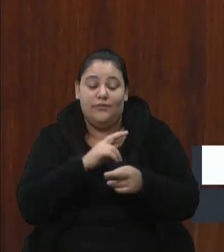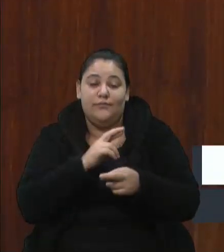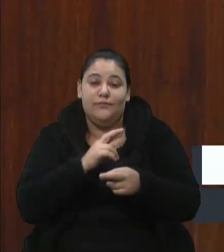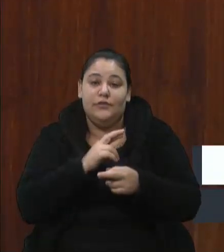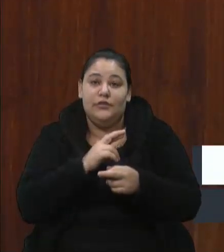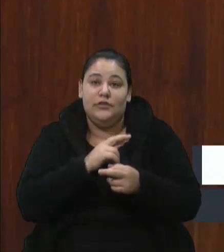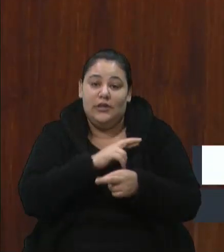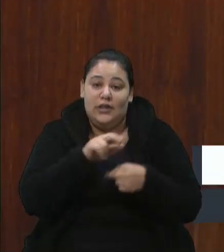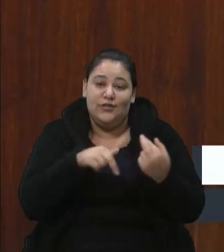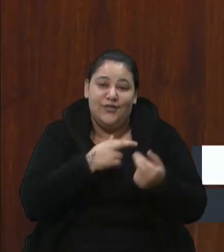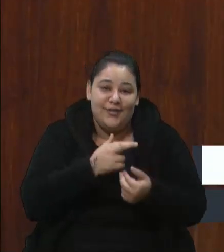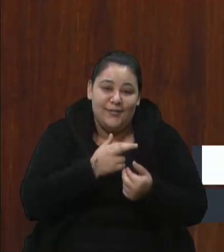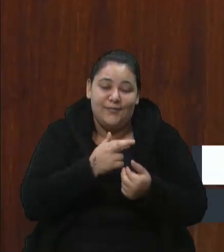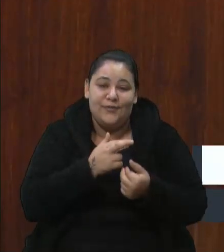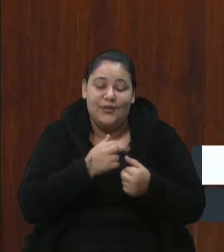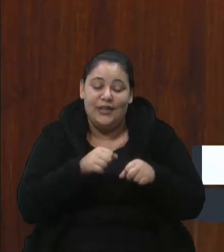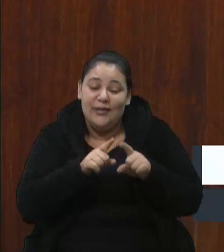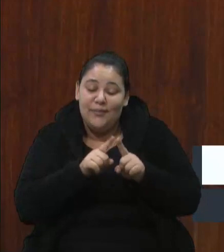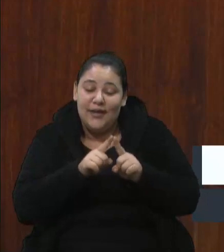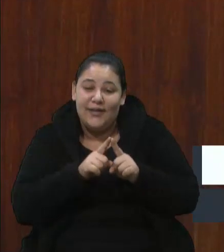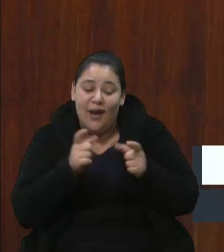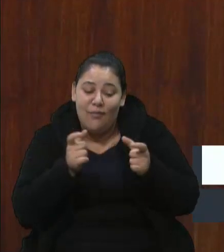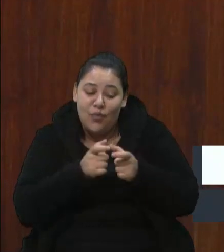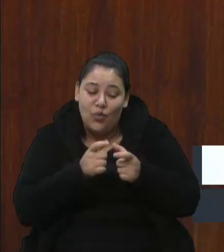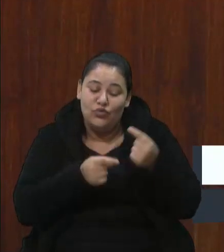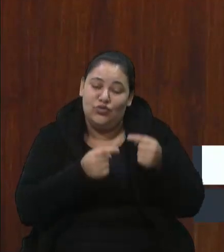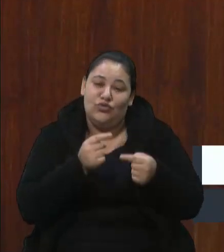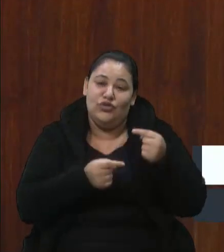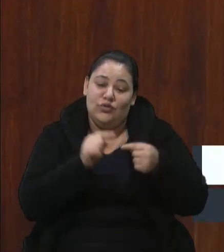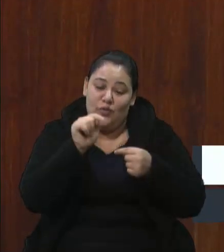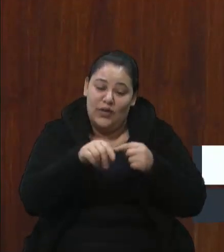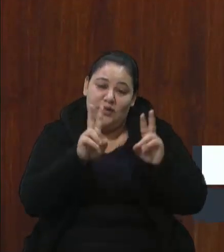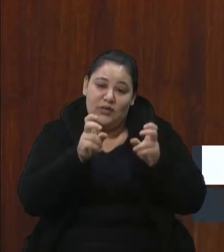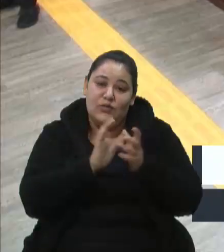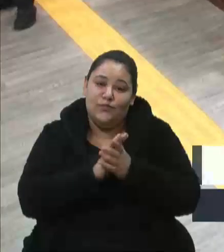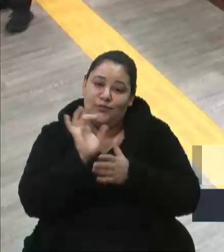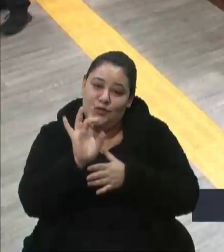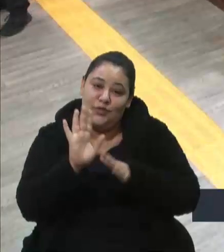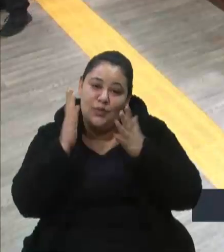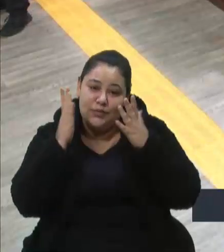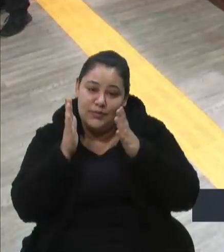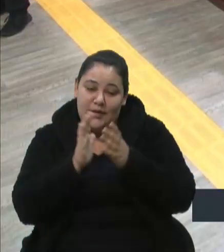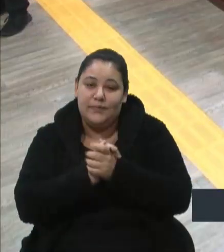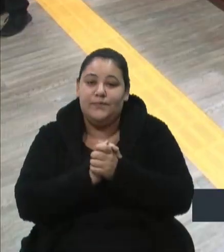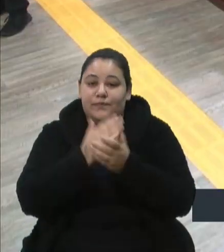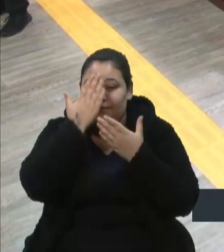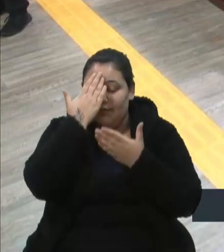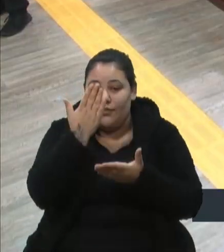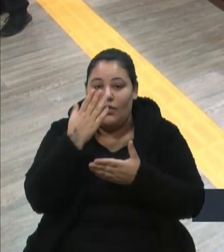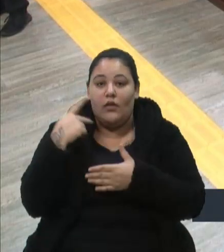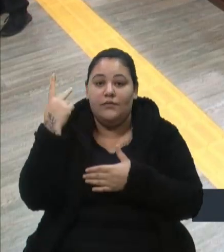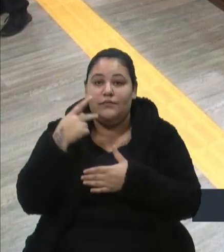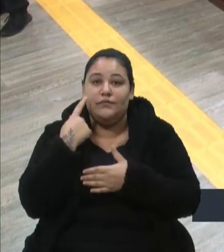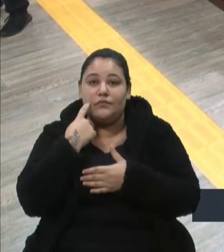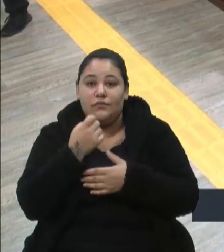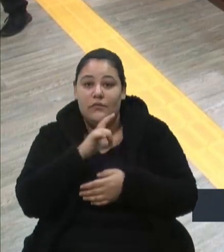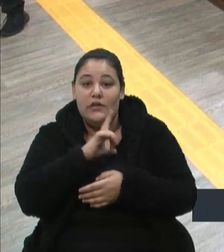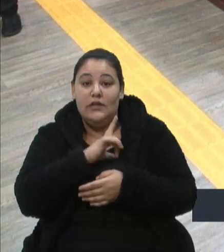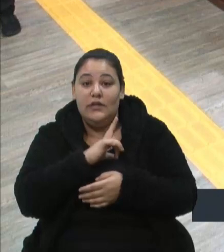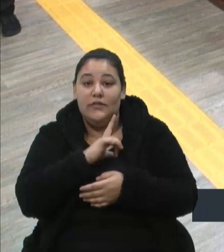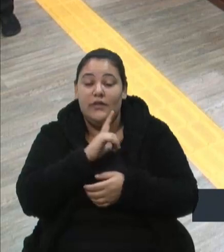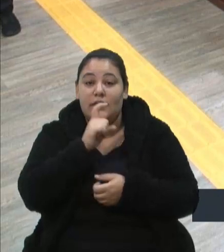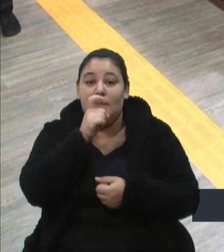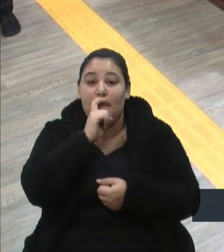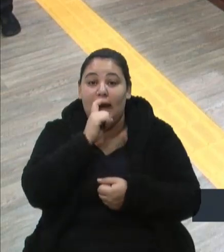pouco debatido ainda, né? Então, era isso, meus parabéns. Obrigado, vereadora Rose. A senhora imagina que teve um dos pais que